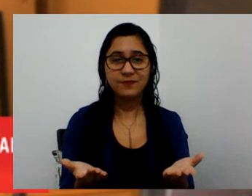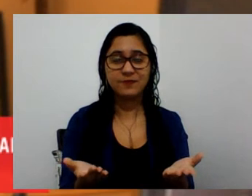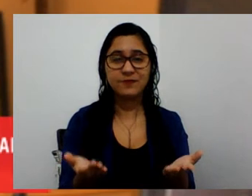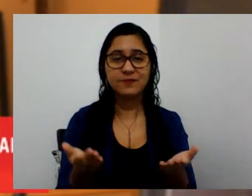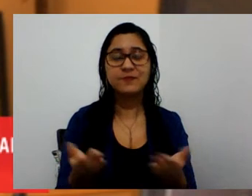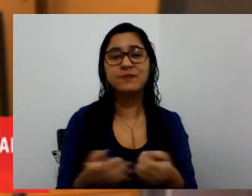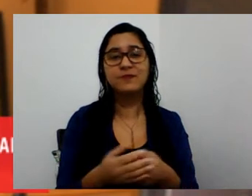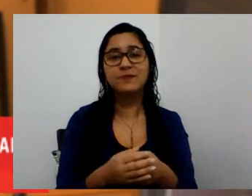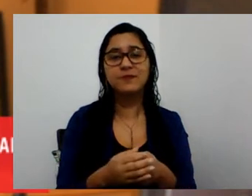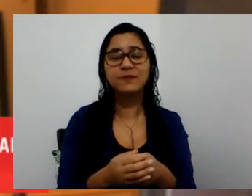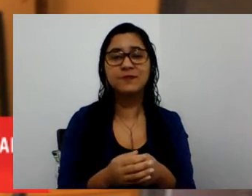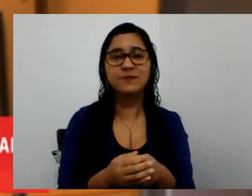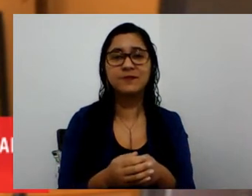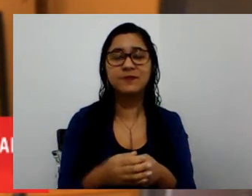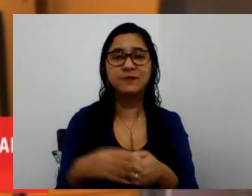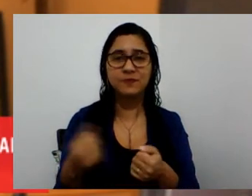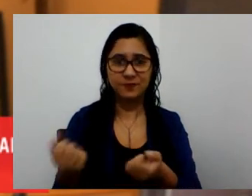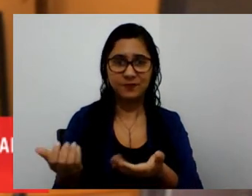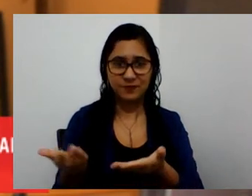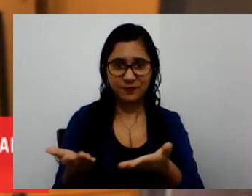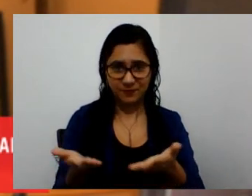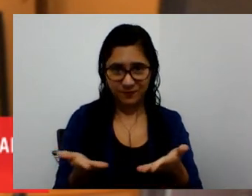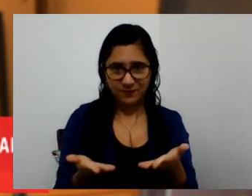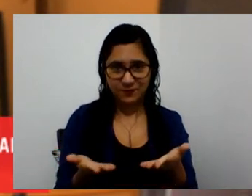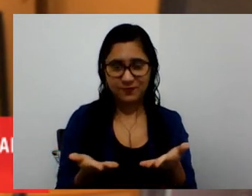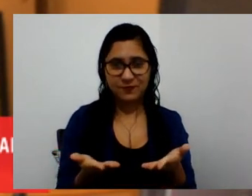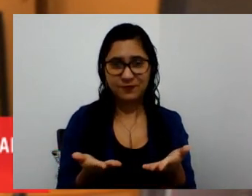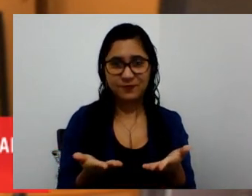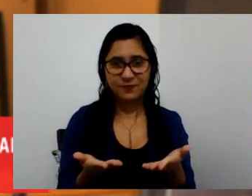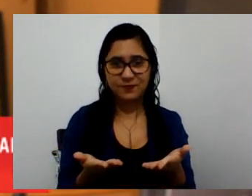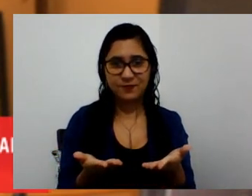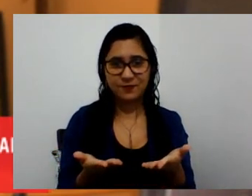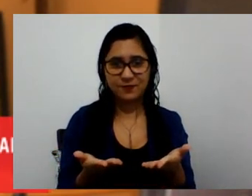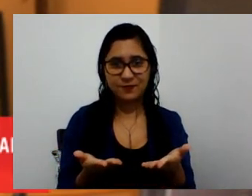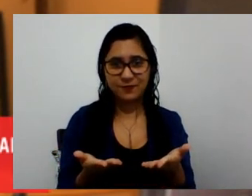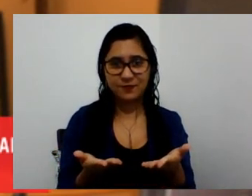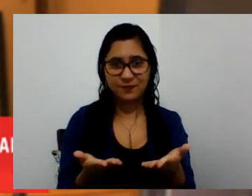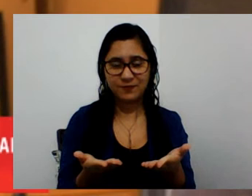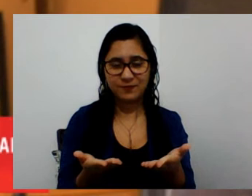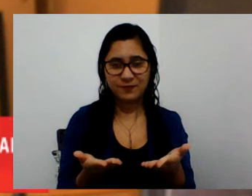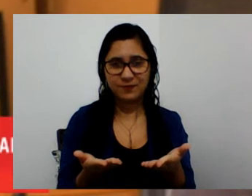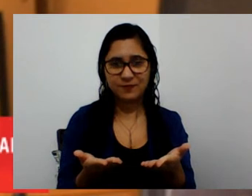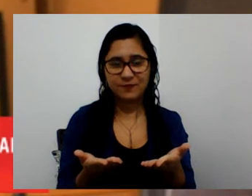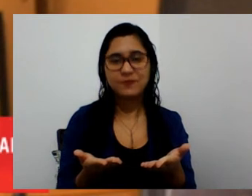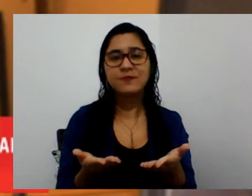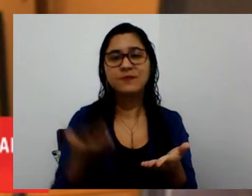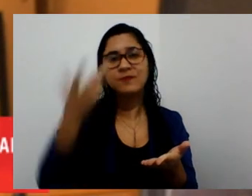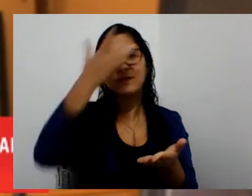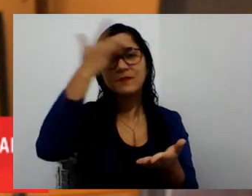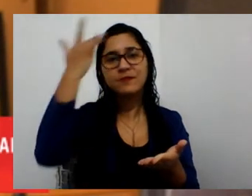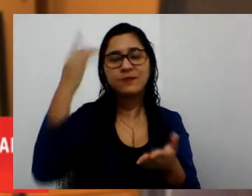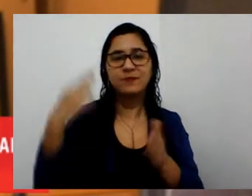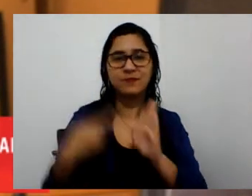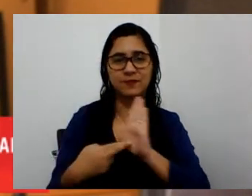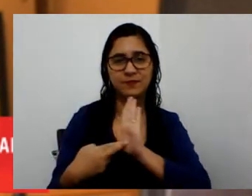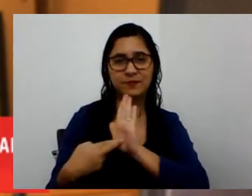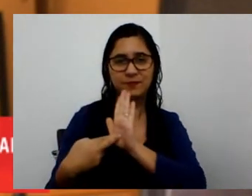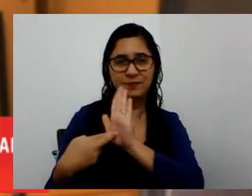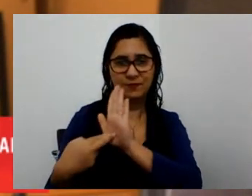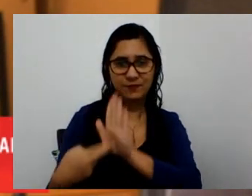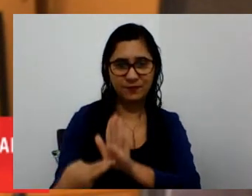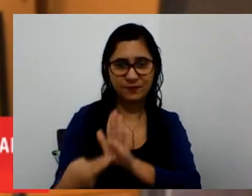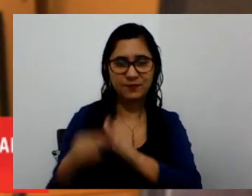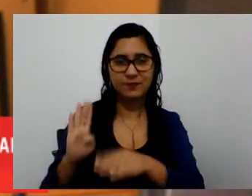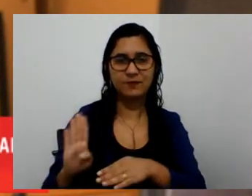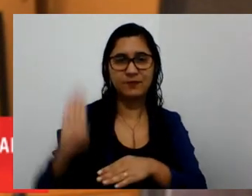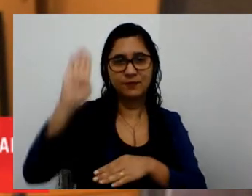convidar para compor a mesa os representantes a candidatos